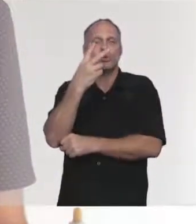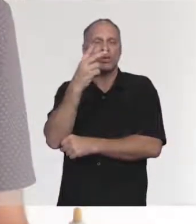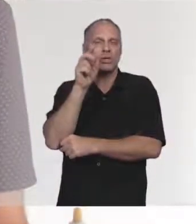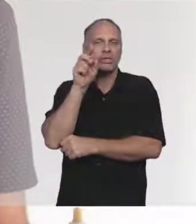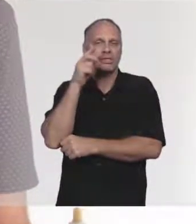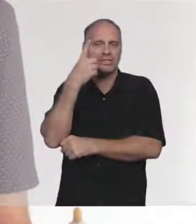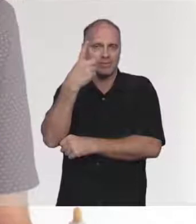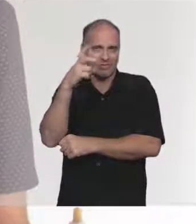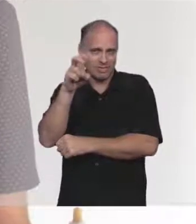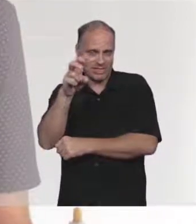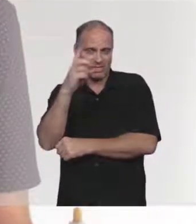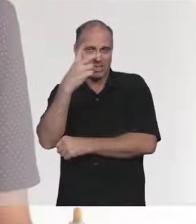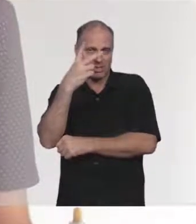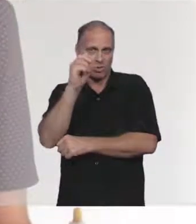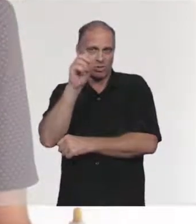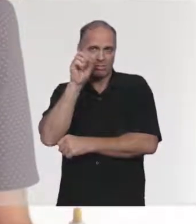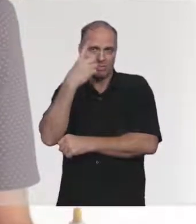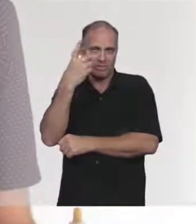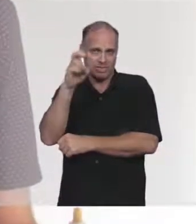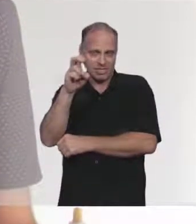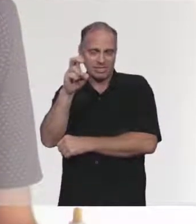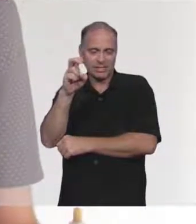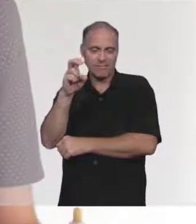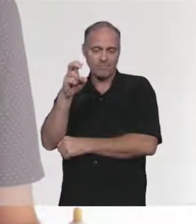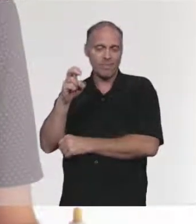foram convidados a fazer uma